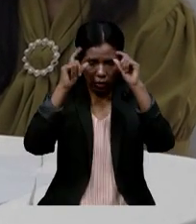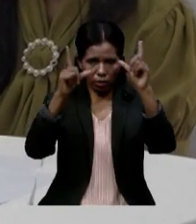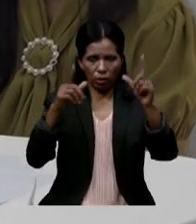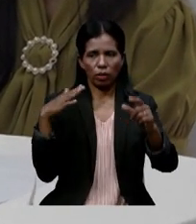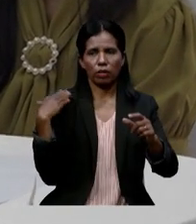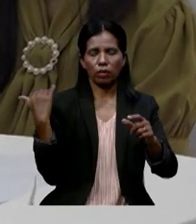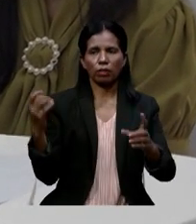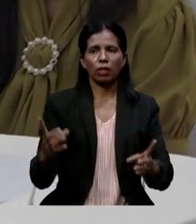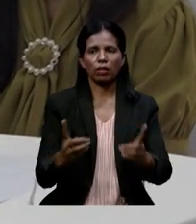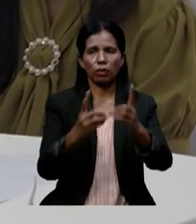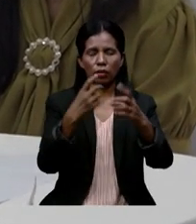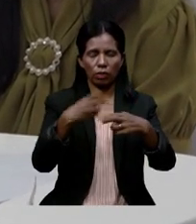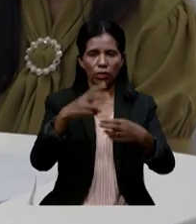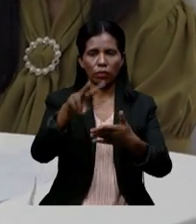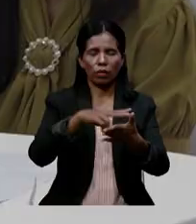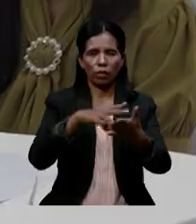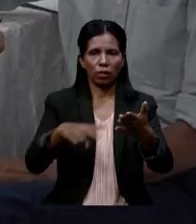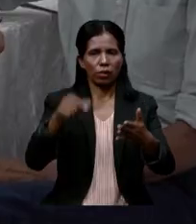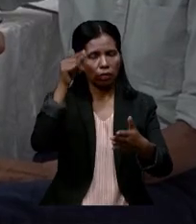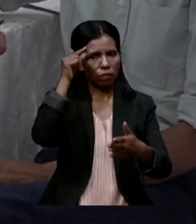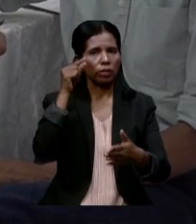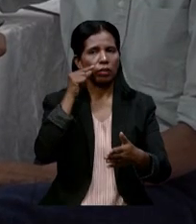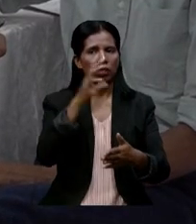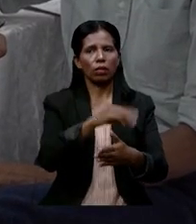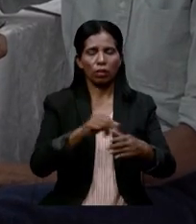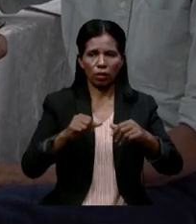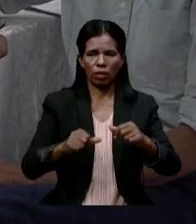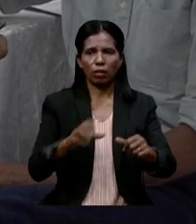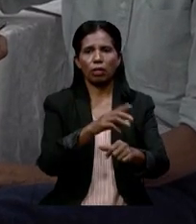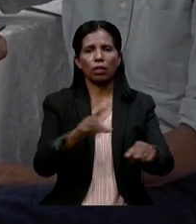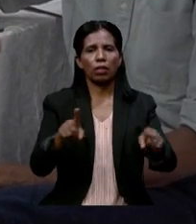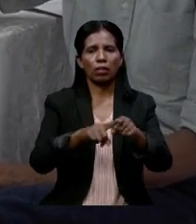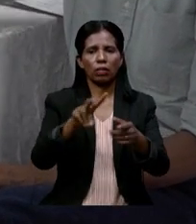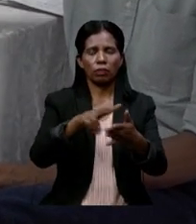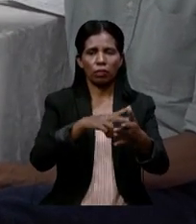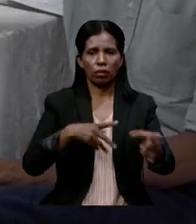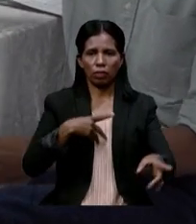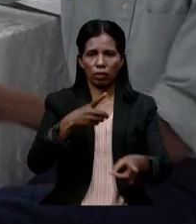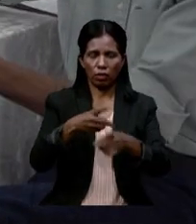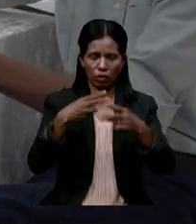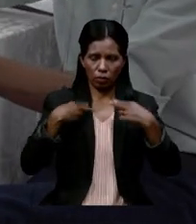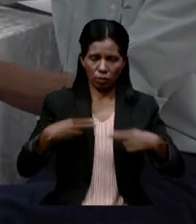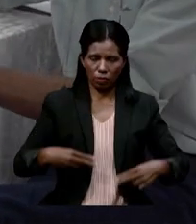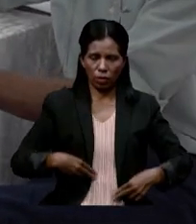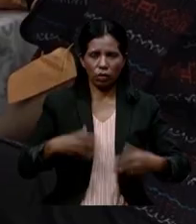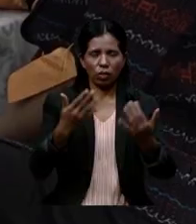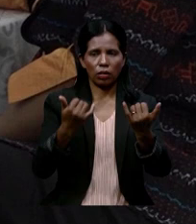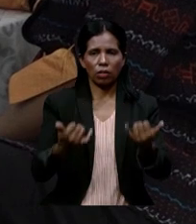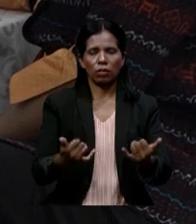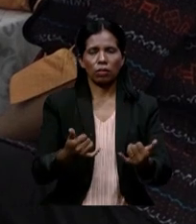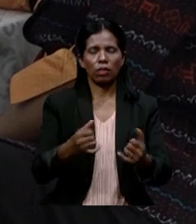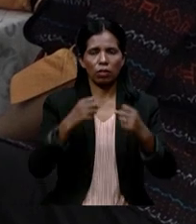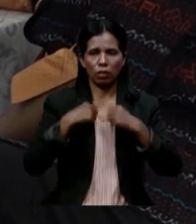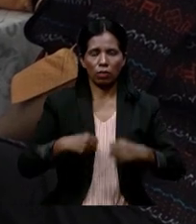jovem a soro desafio violência baseada para gênero, nebe considera no dar violação de direitos humanos grave no crise de saúde